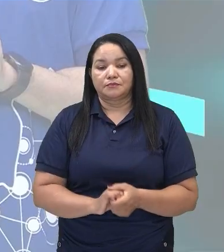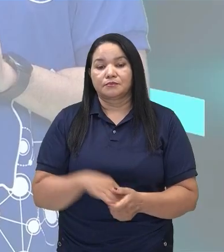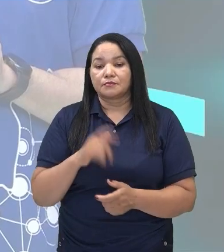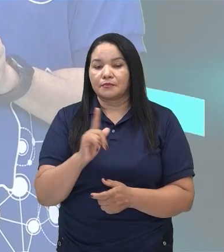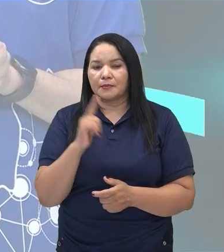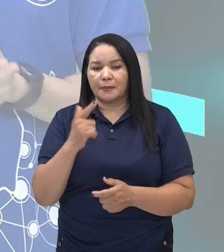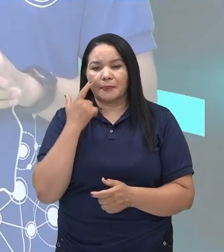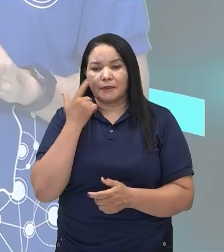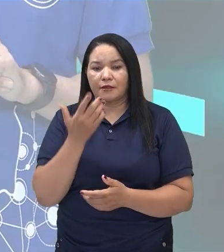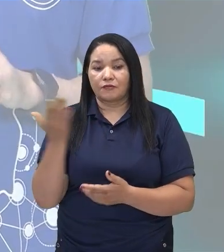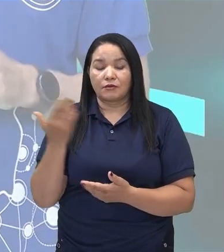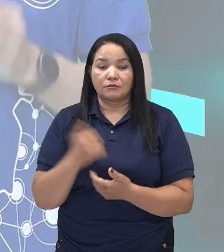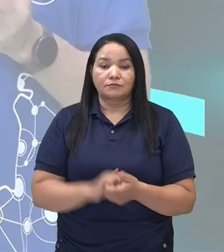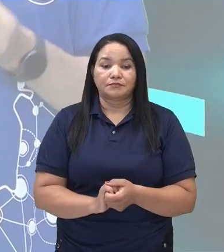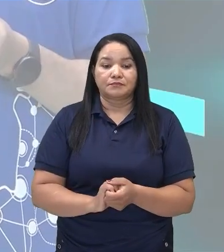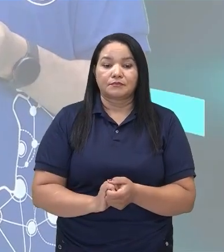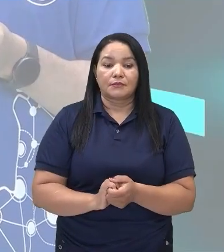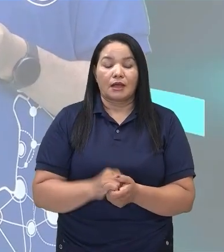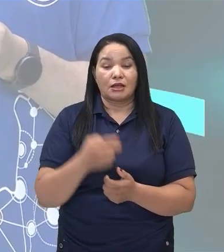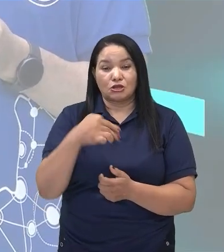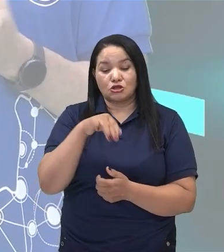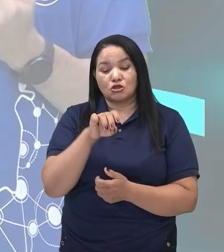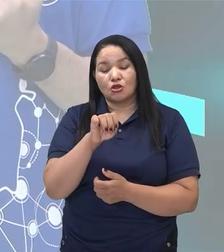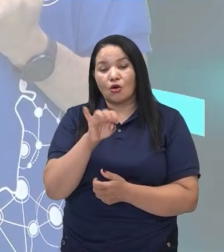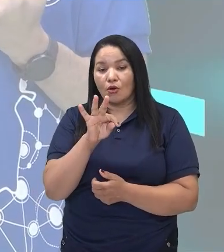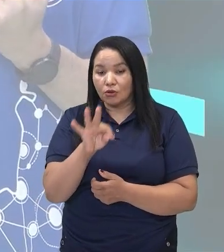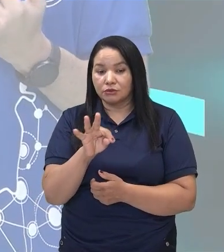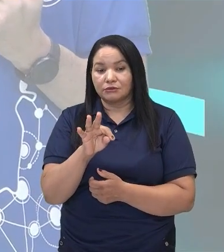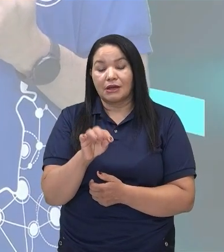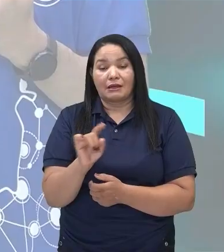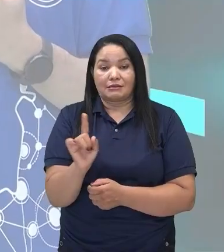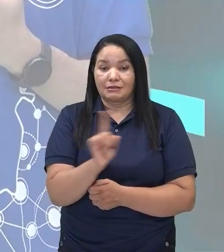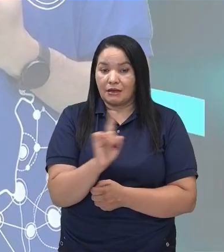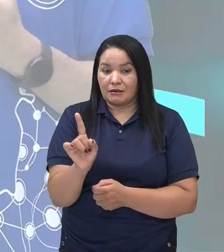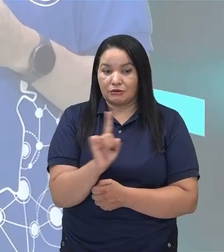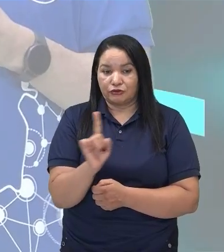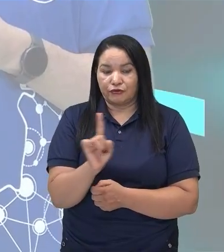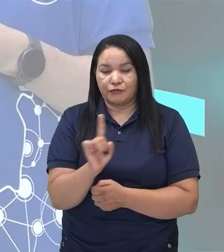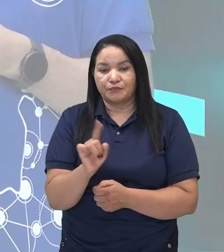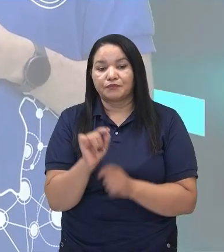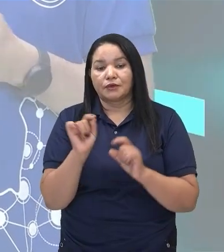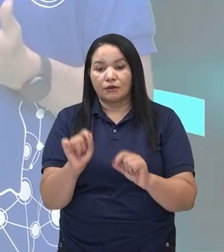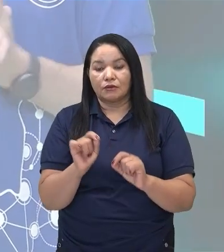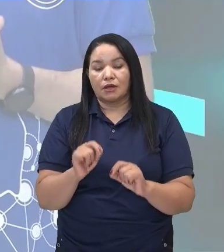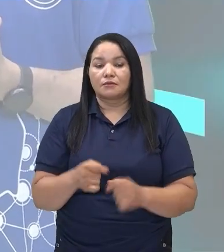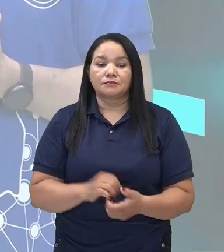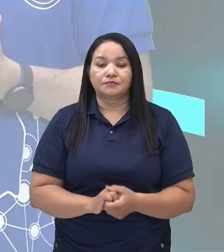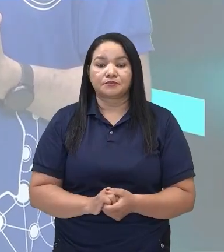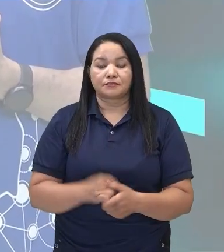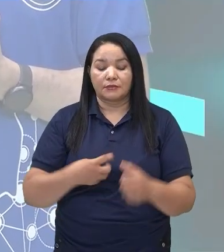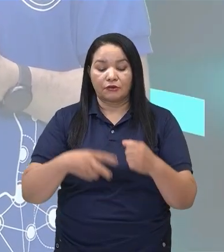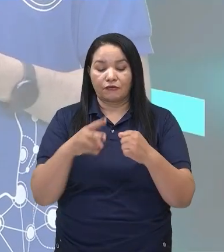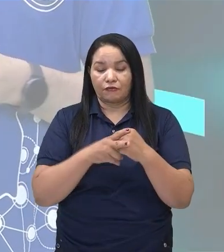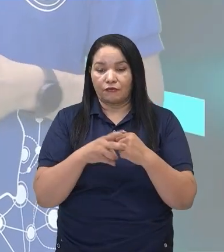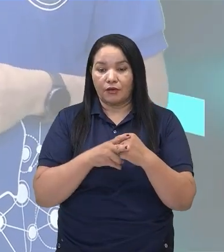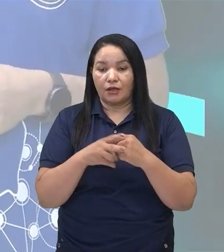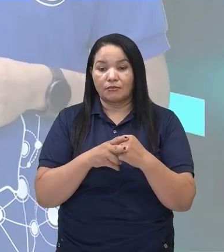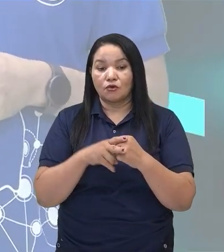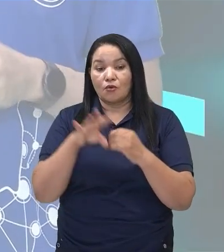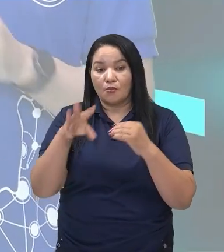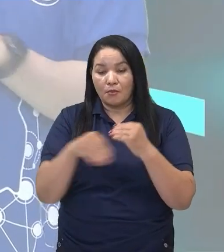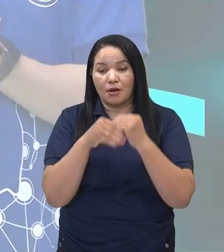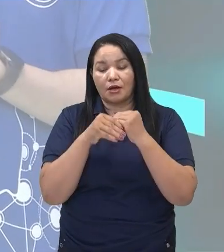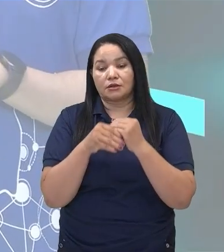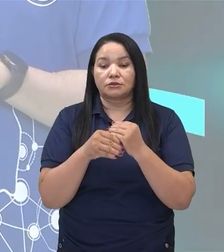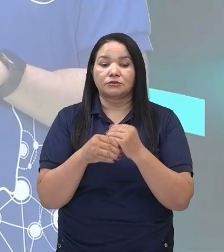forma negativa. Formas afirmativas, então, vai ter am, is e are. O verbo to be conjugado com eles aqui.